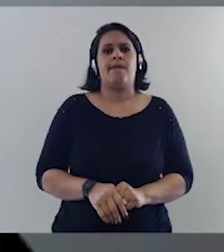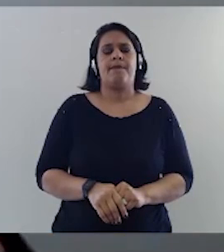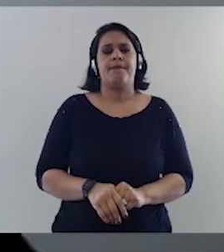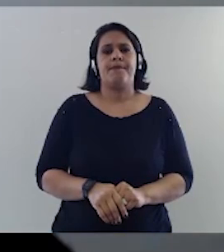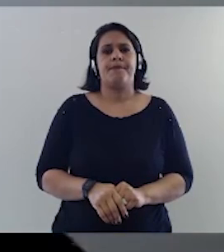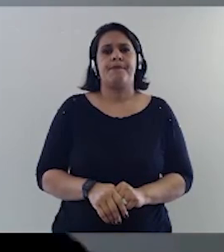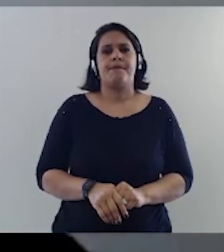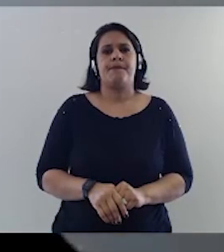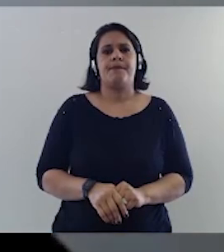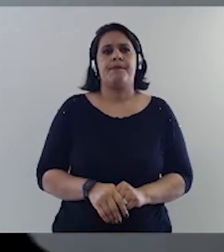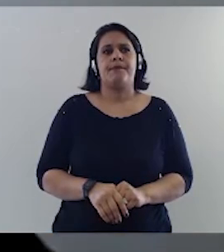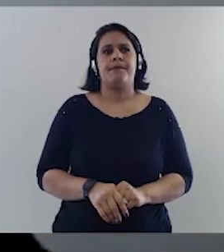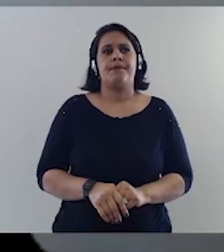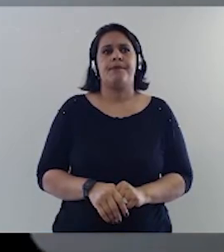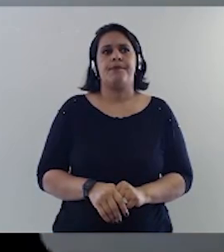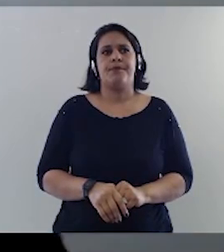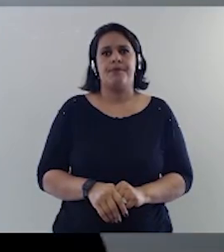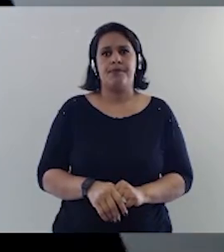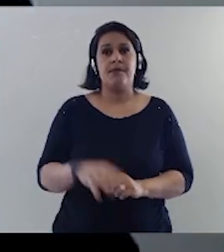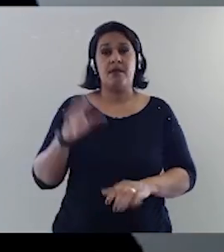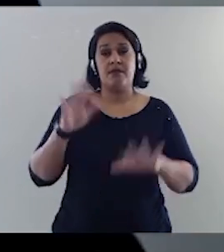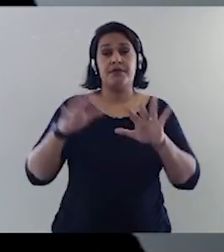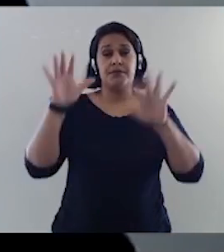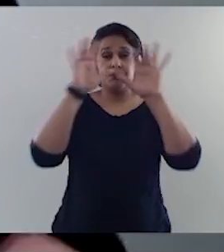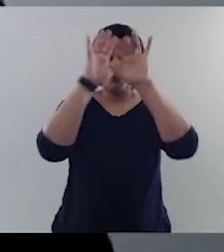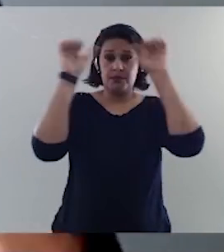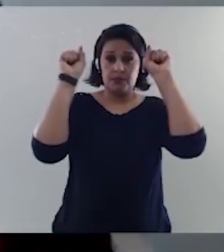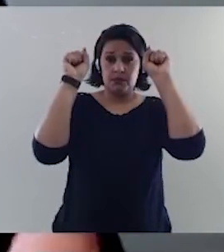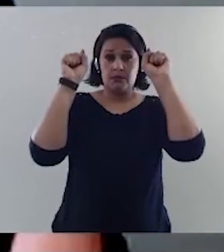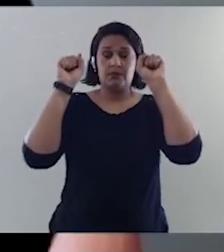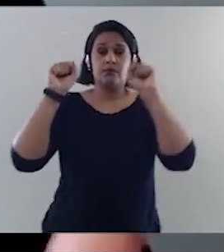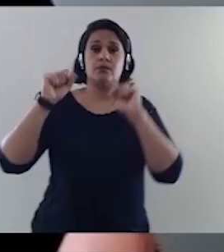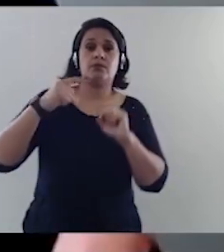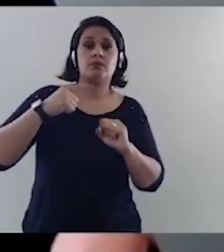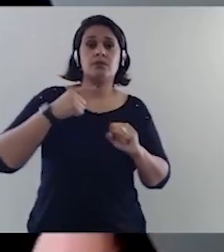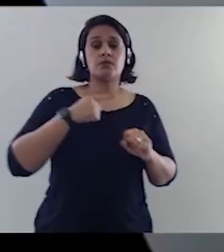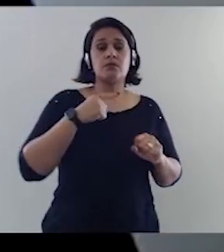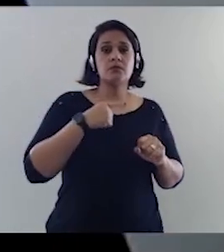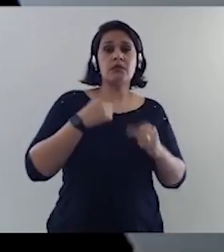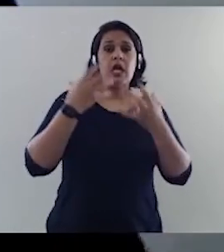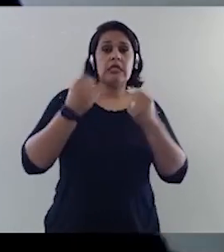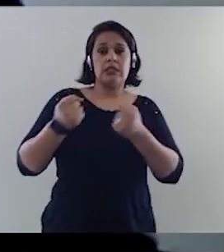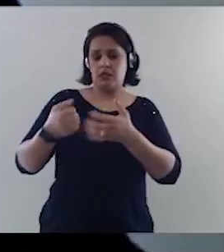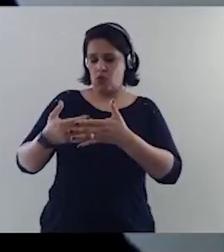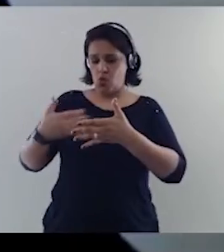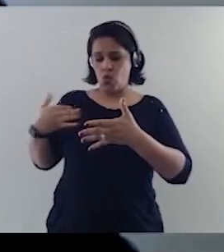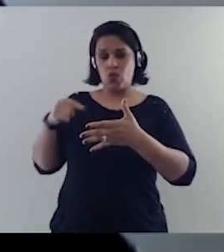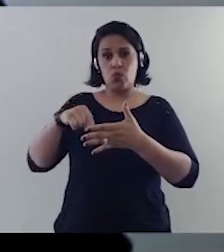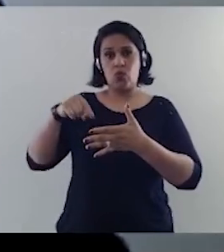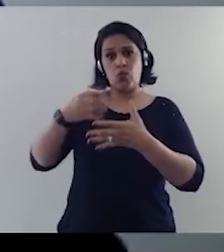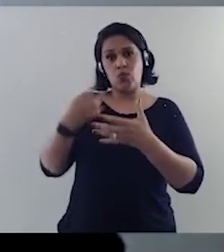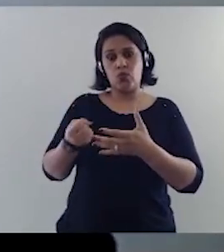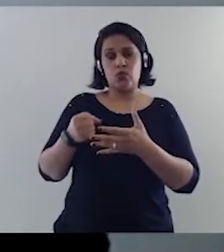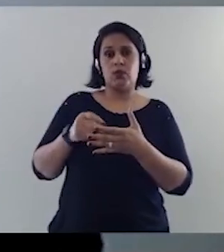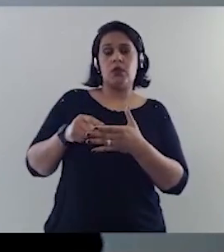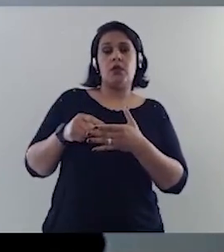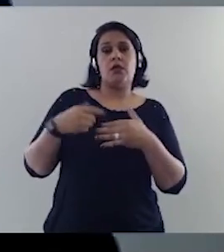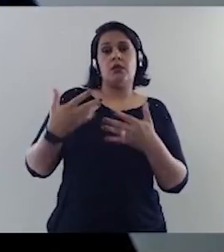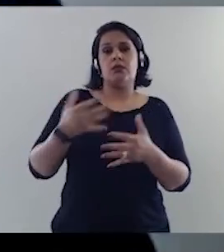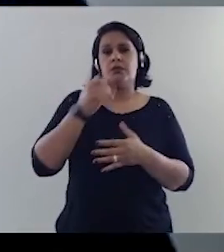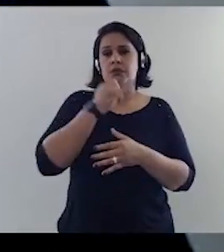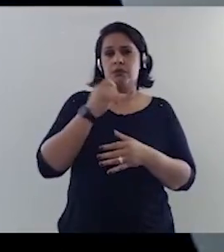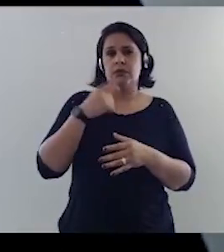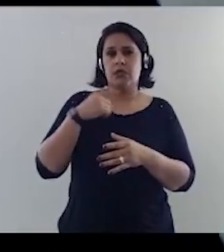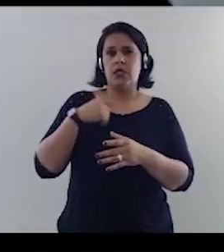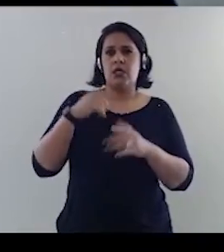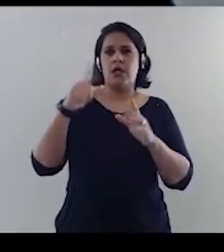muitas vezes assume um precedente e atualiza-o. E isso não é uma ruptura com o precedente. Nós temos, por exemplo, um caso em que é o princípio